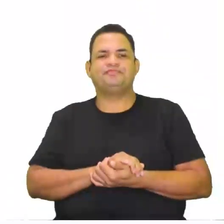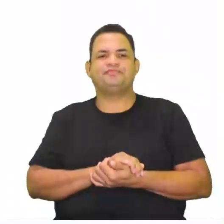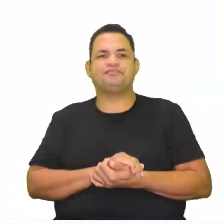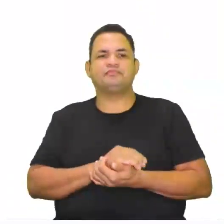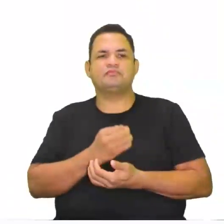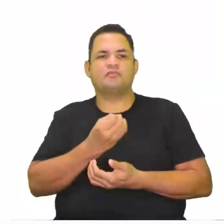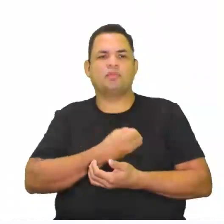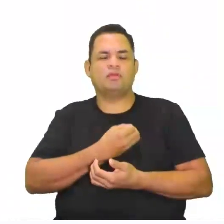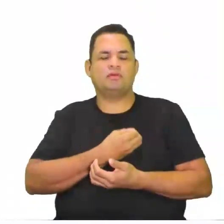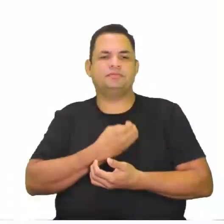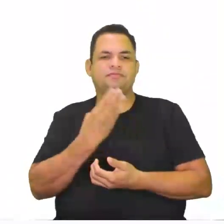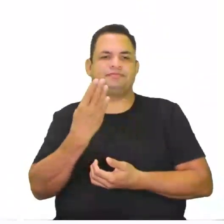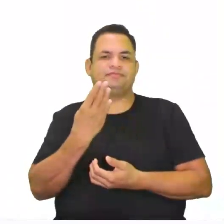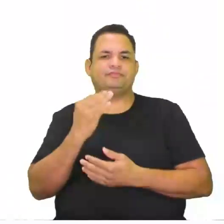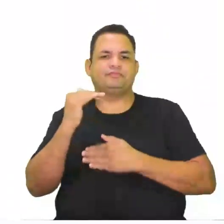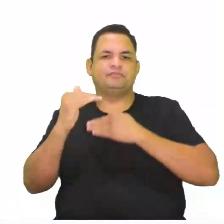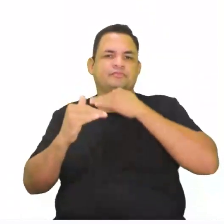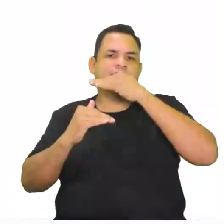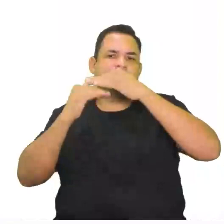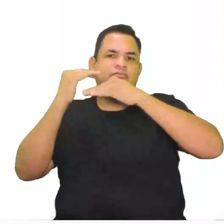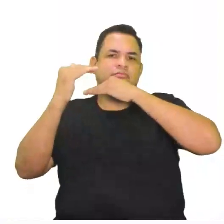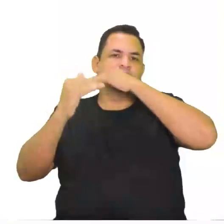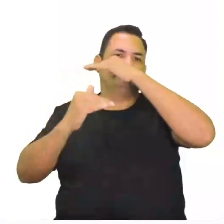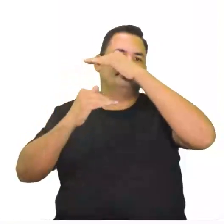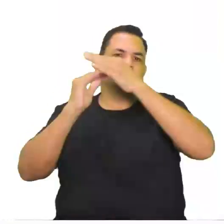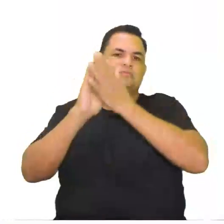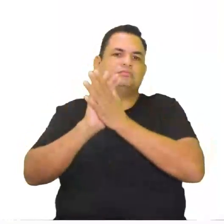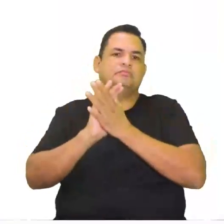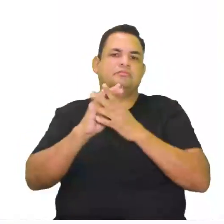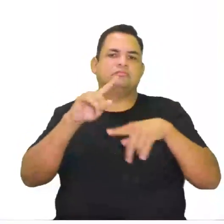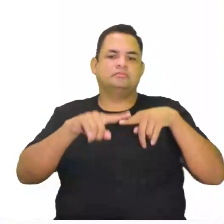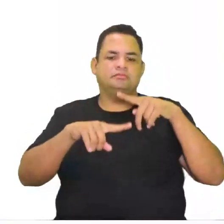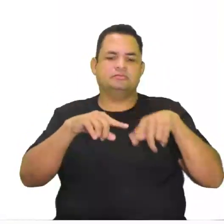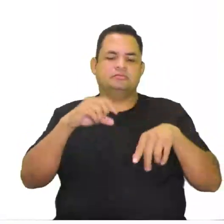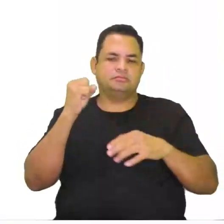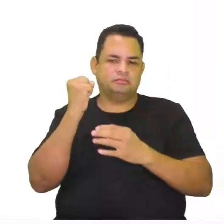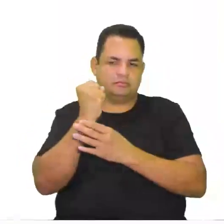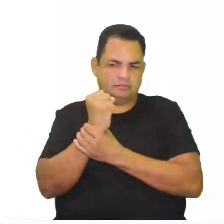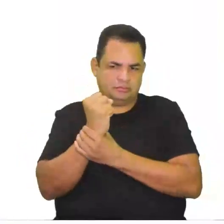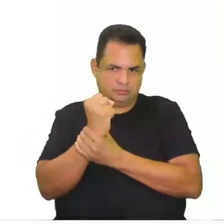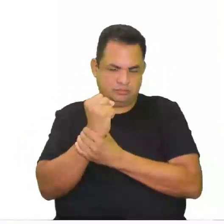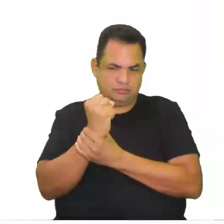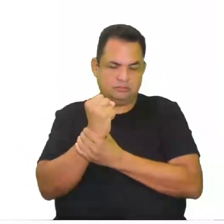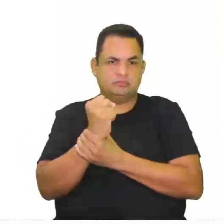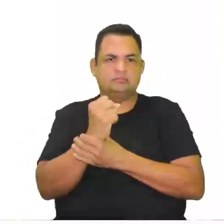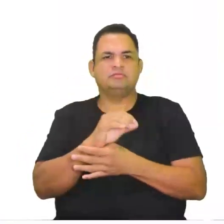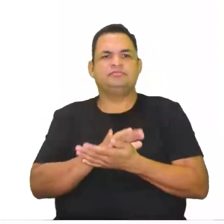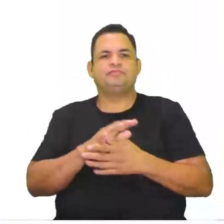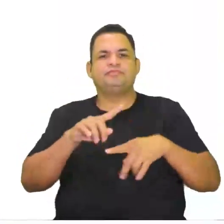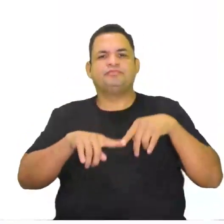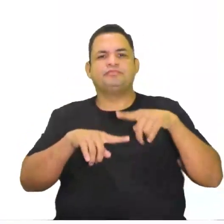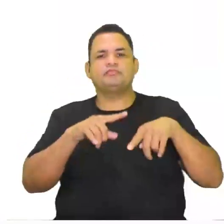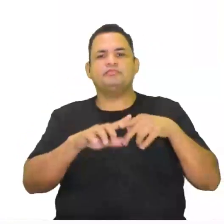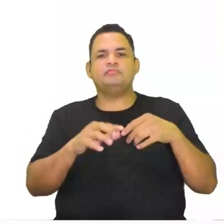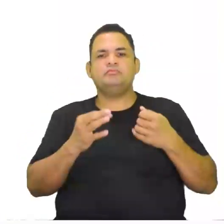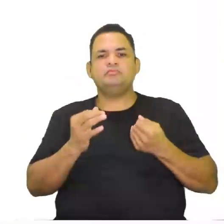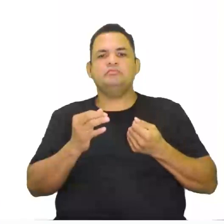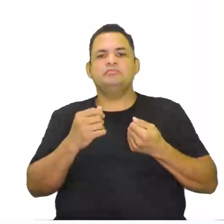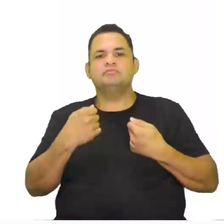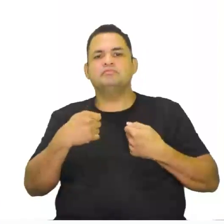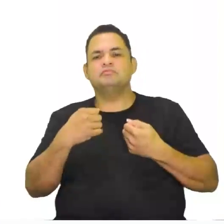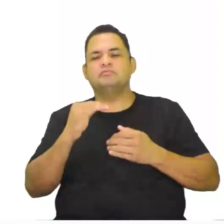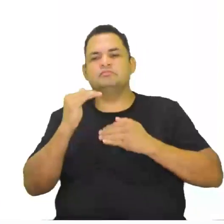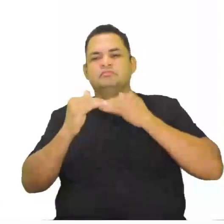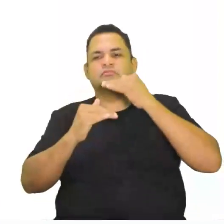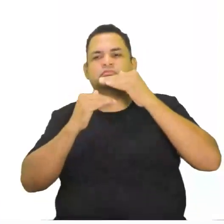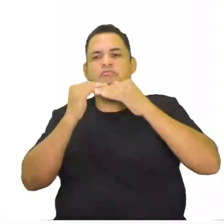Princípio número 4, desenvolvimento de produtos seguros. Os produtos químicos deverão ser